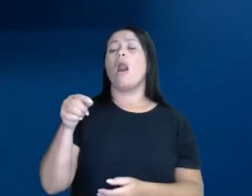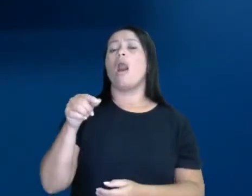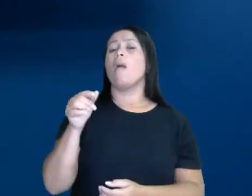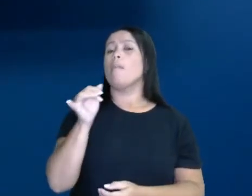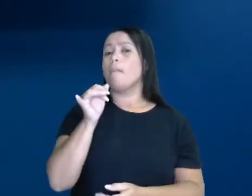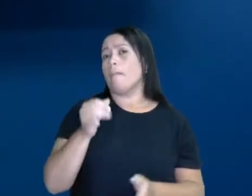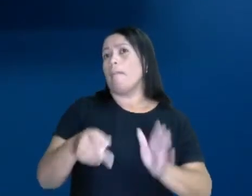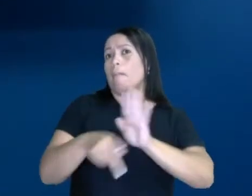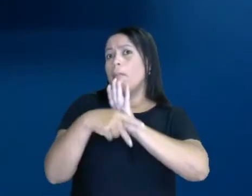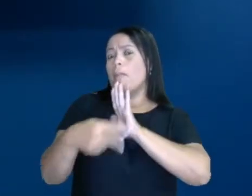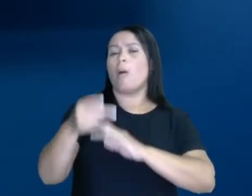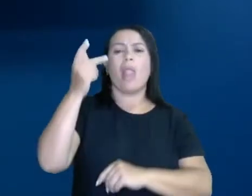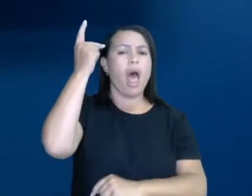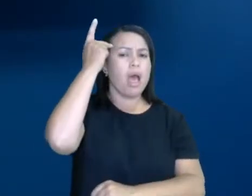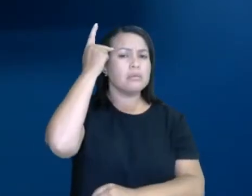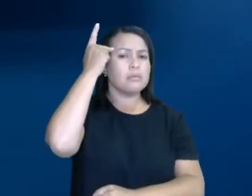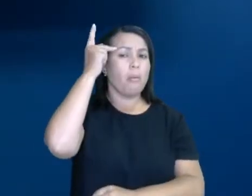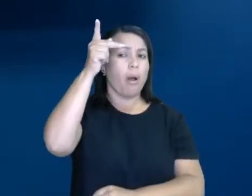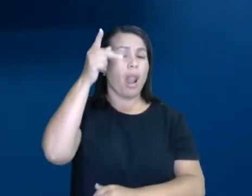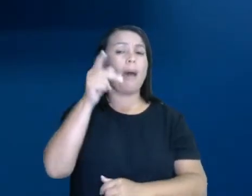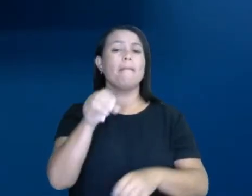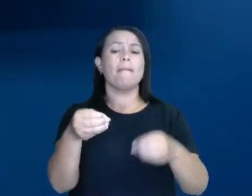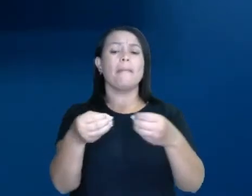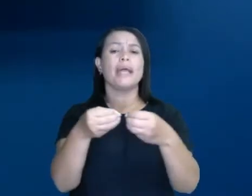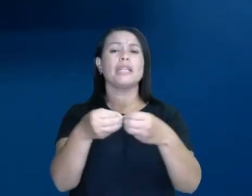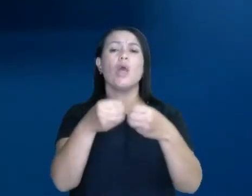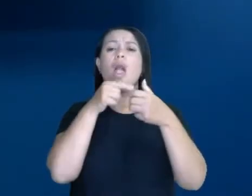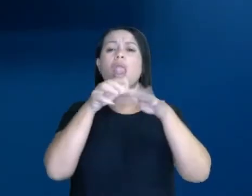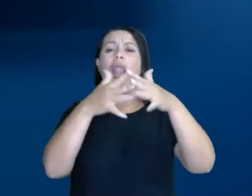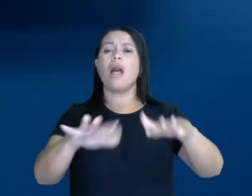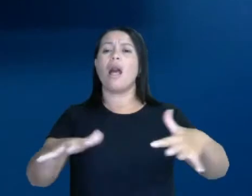mas justamente nessa parte litorânea, tá bem?